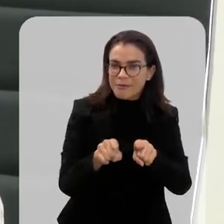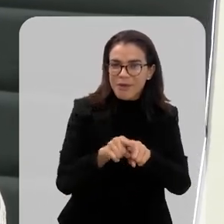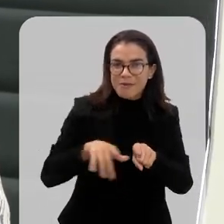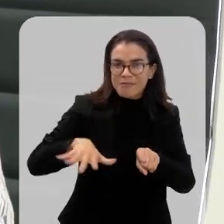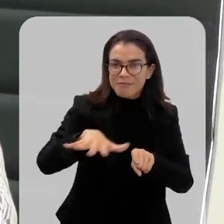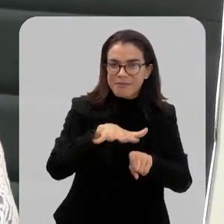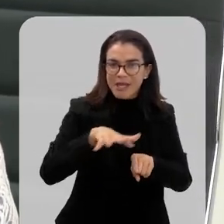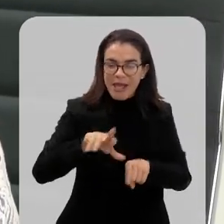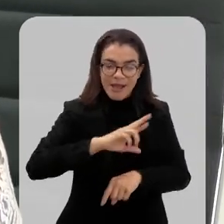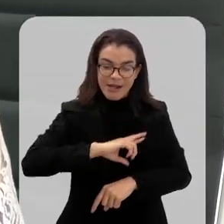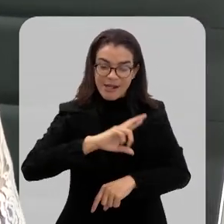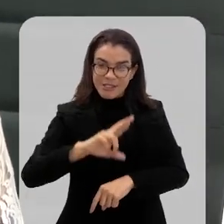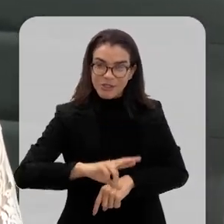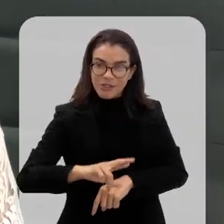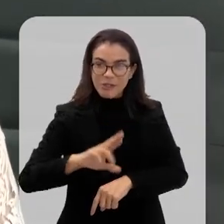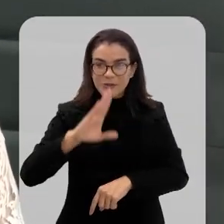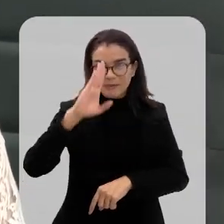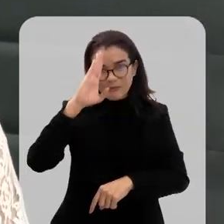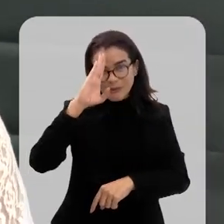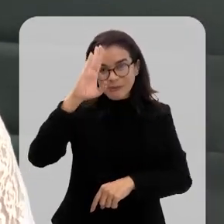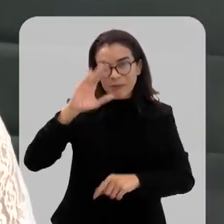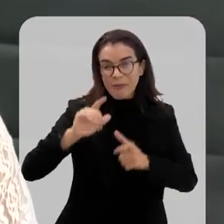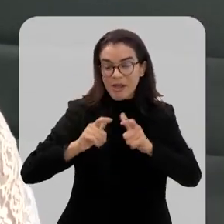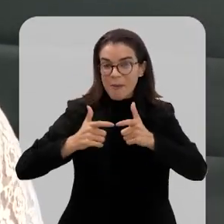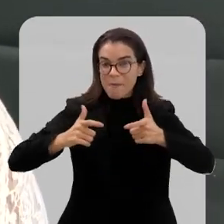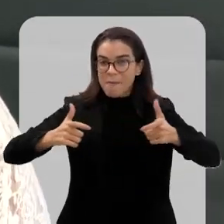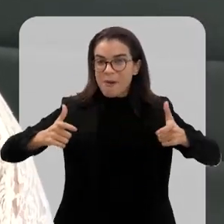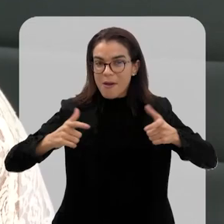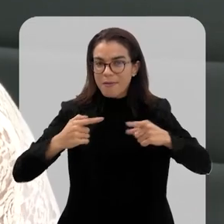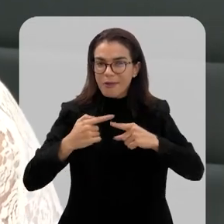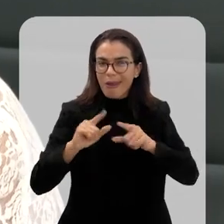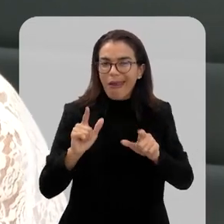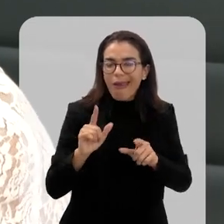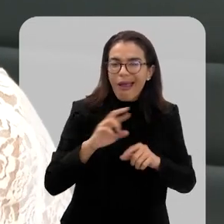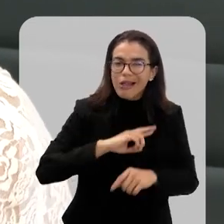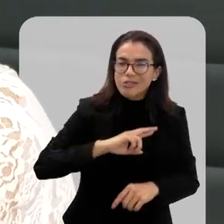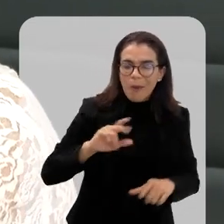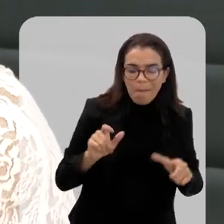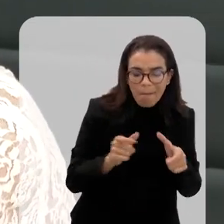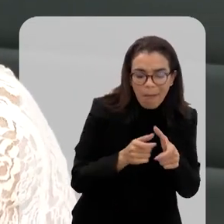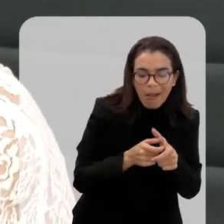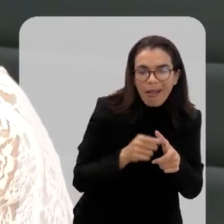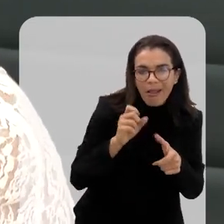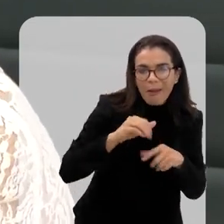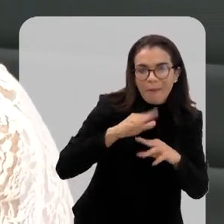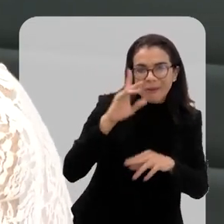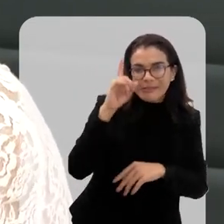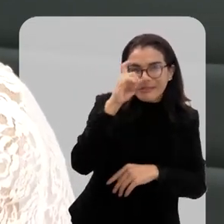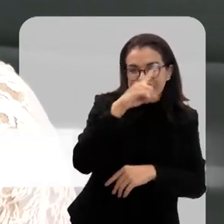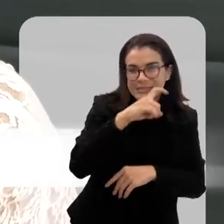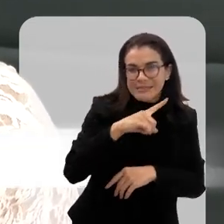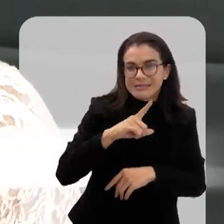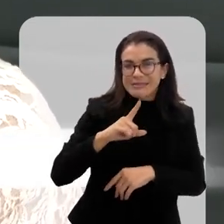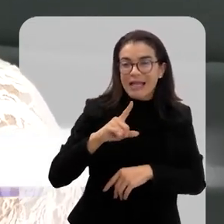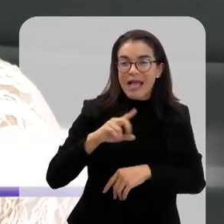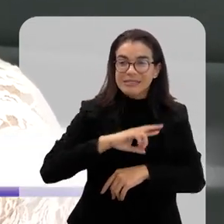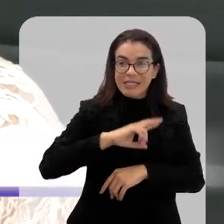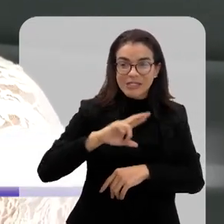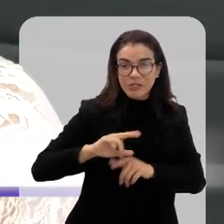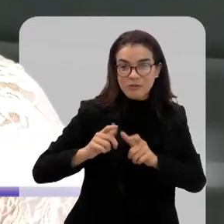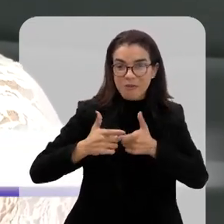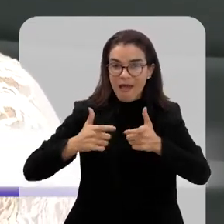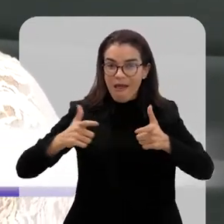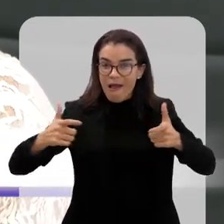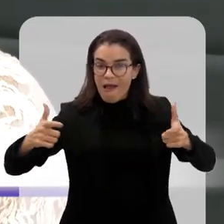religiões também, principalmente as maiores? Porque as minorias talvez seja difícil. Mas as maiores, elas têm mais recursos